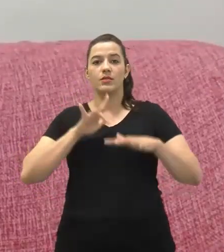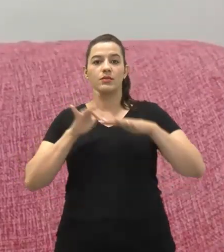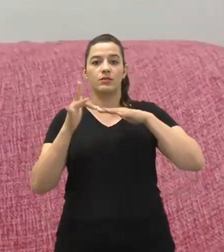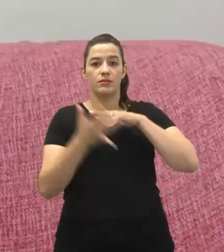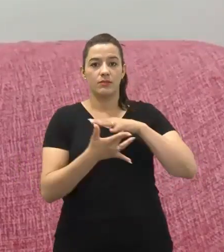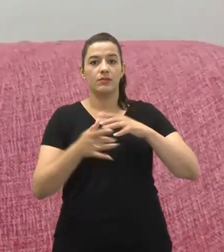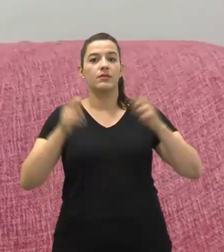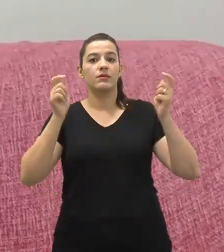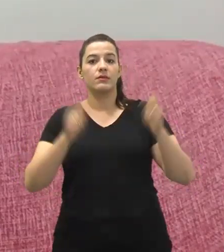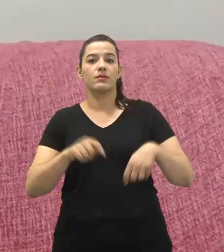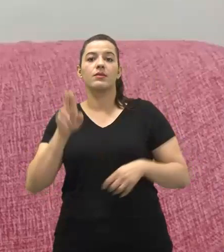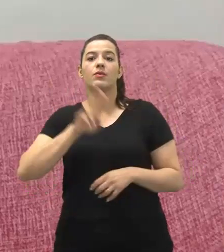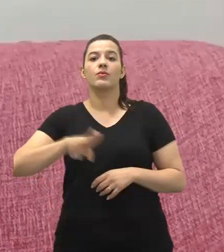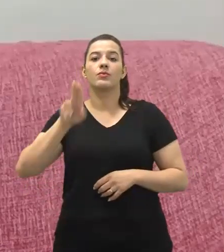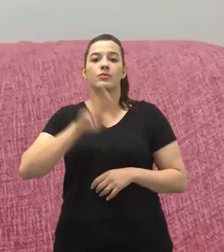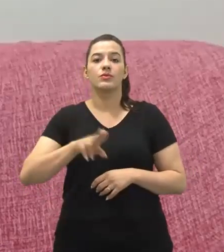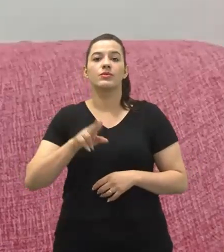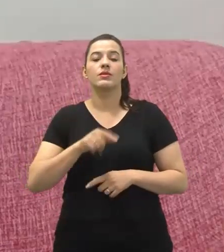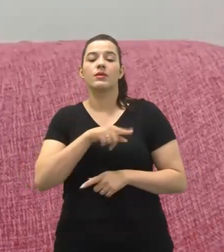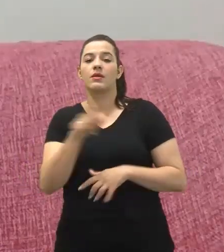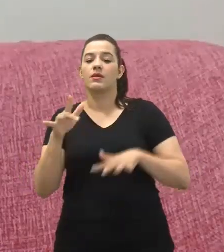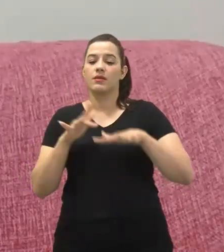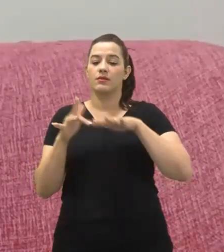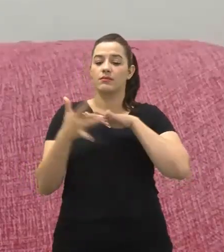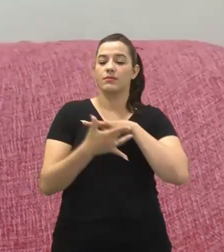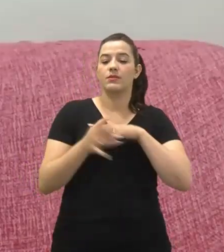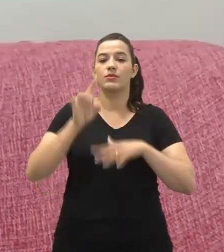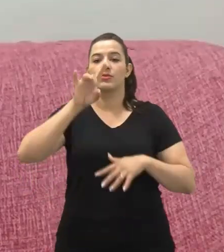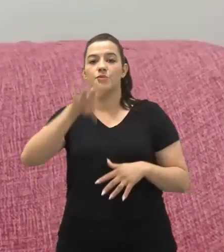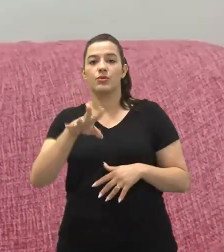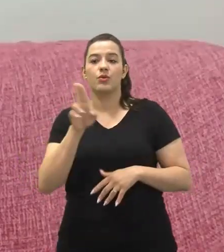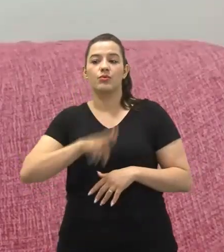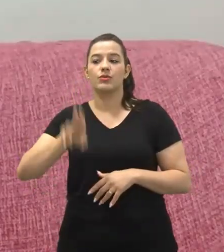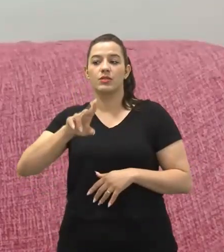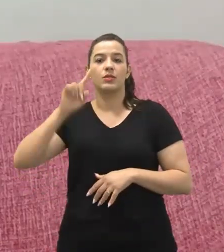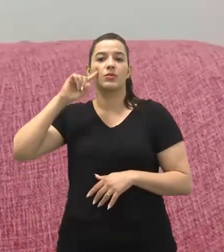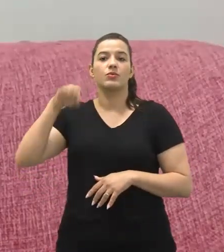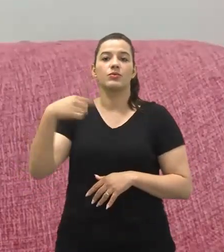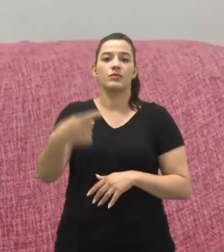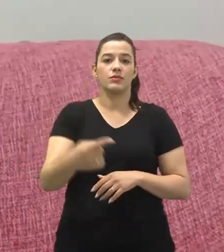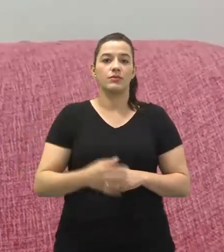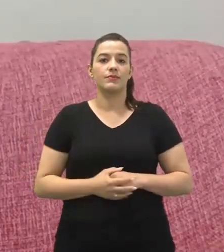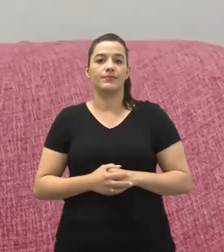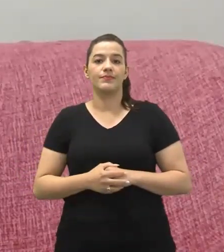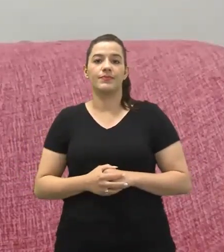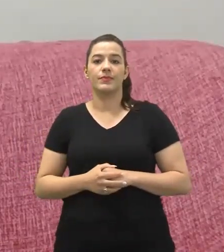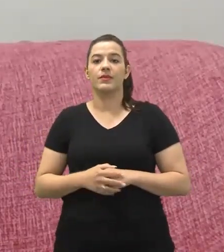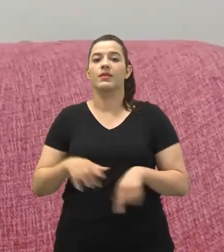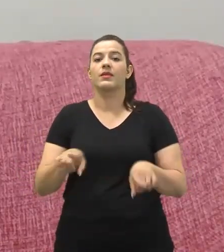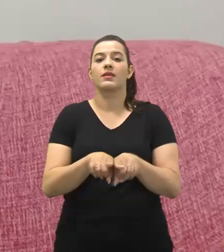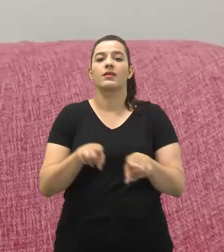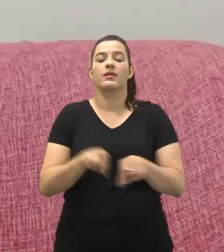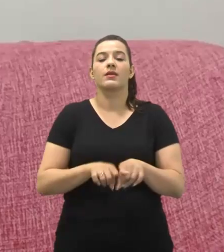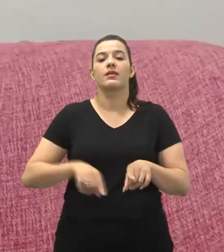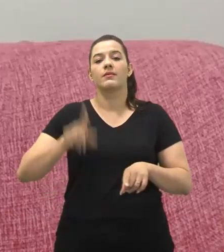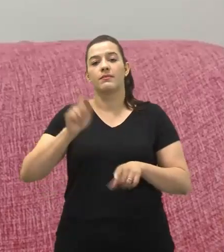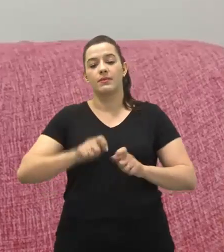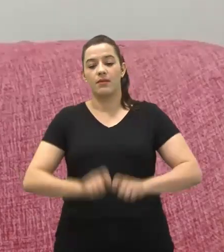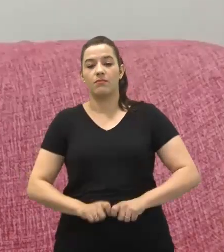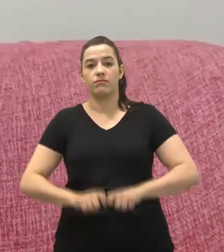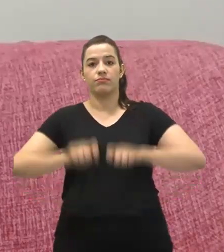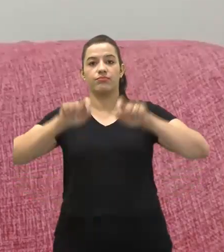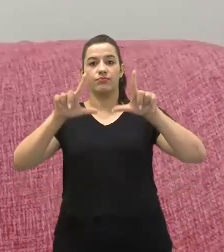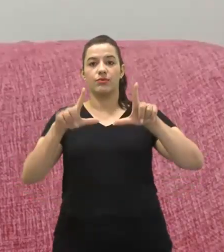ele não pode utilizar a rede social que o aluno utiliza no dia a dia ele precisa abrir uma página